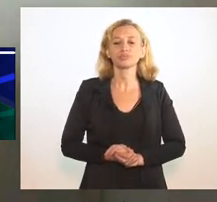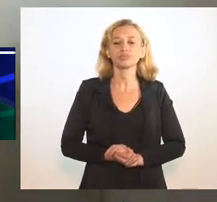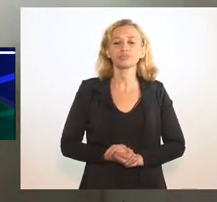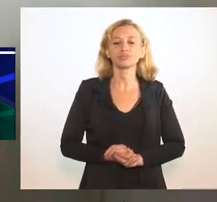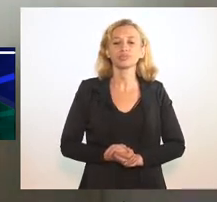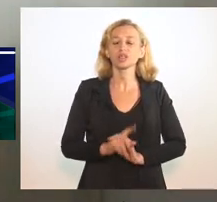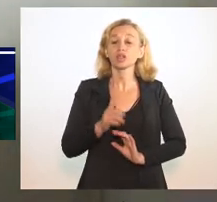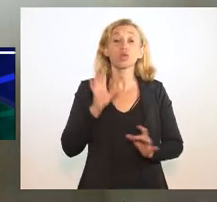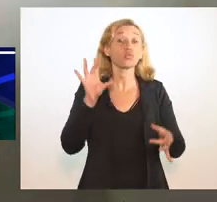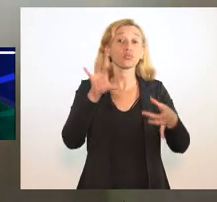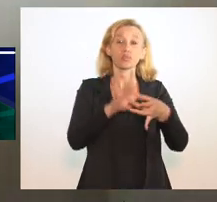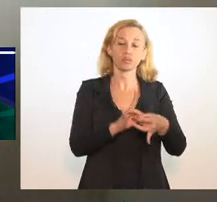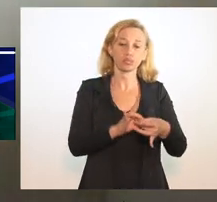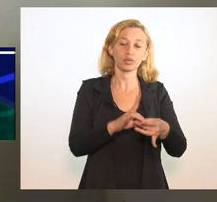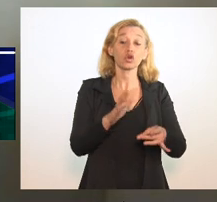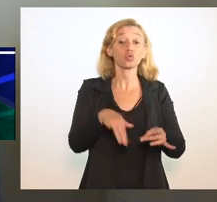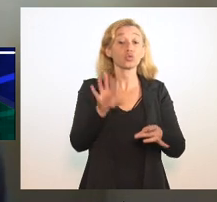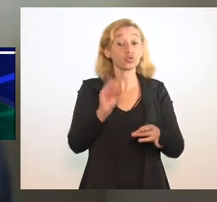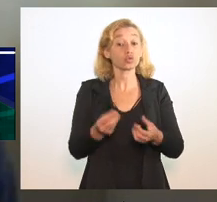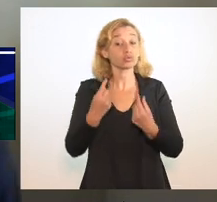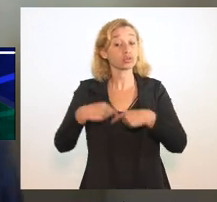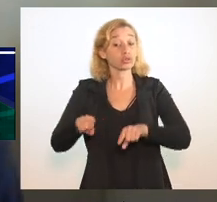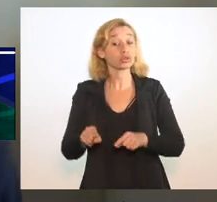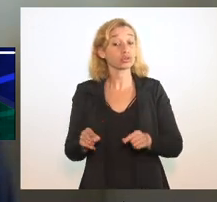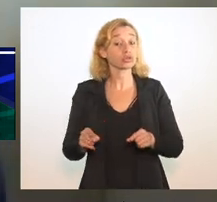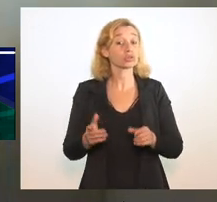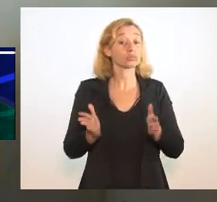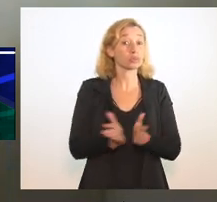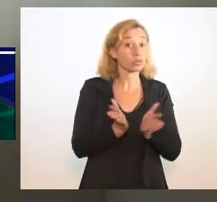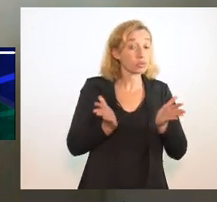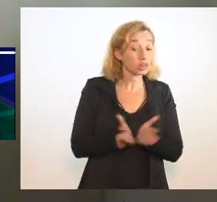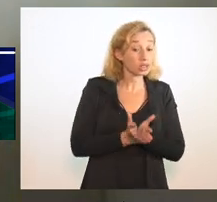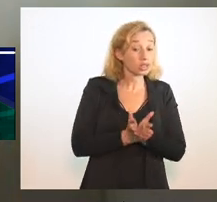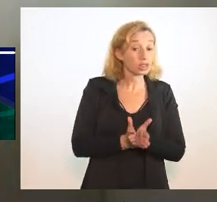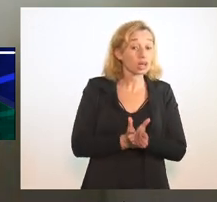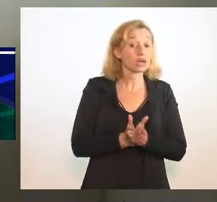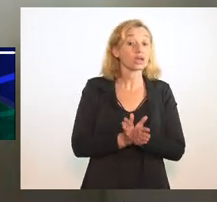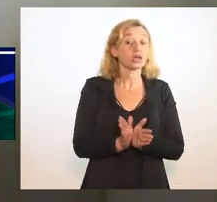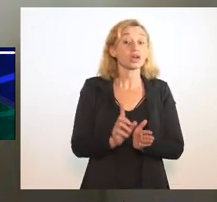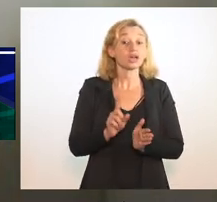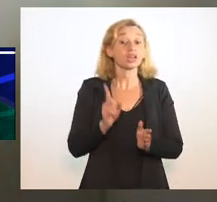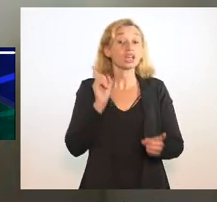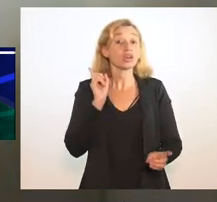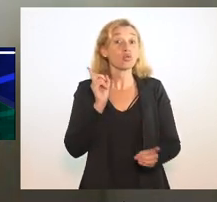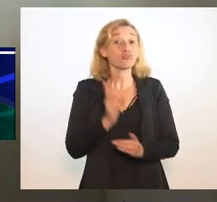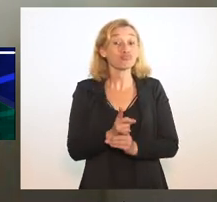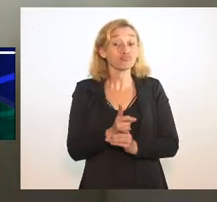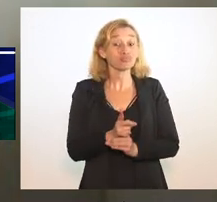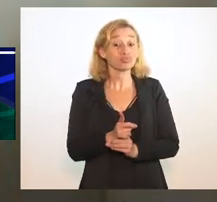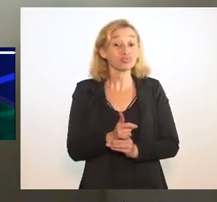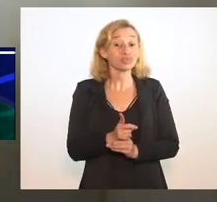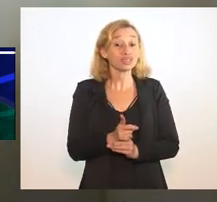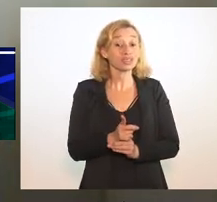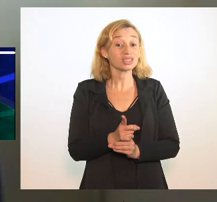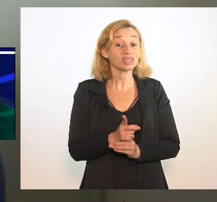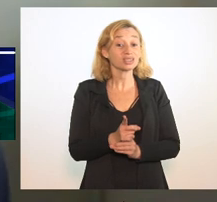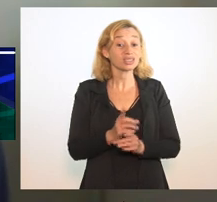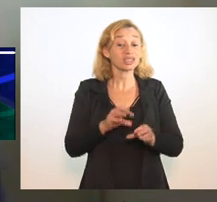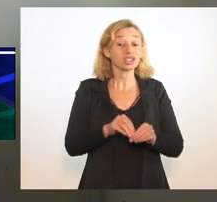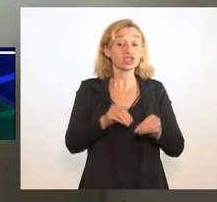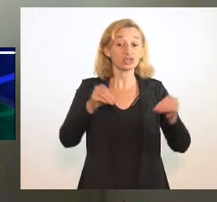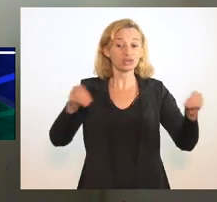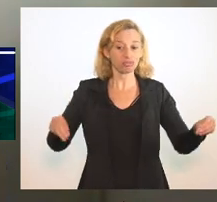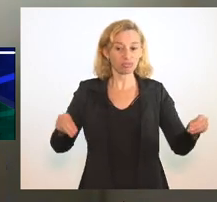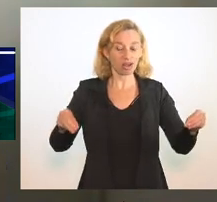não estava vinculado o Fundo Estadual de Comércio e Pobreza. Ele encontrava-se totalmente